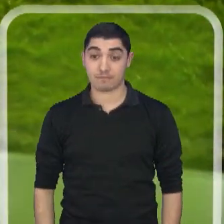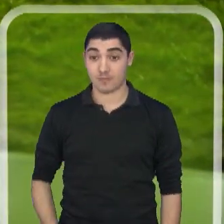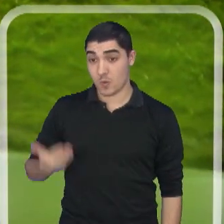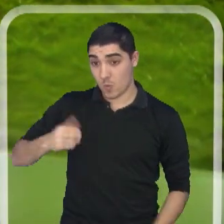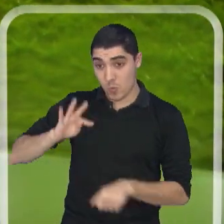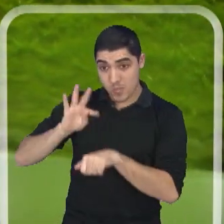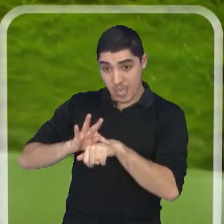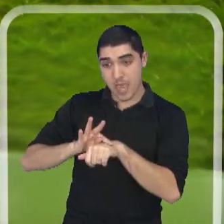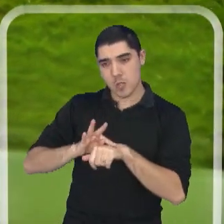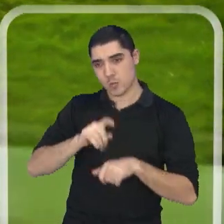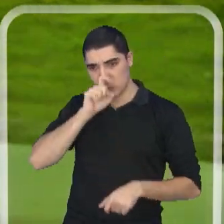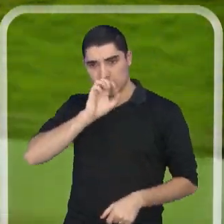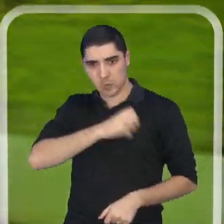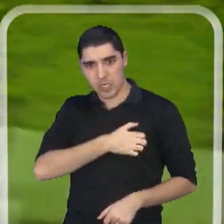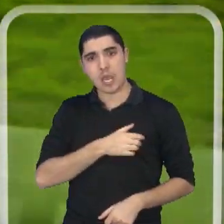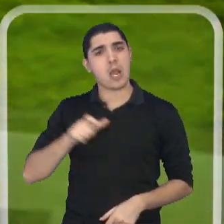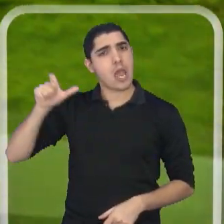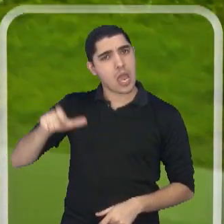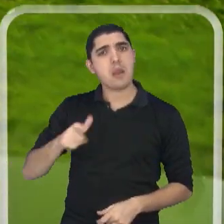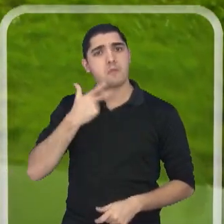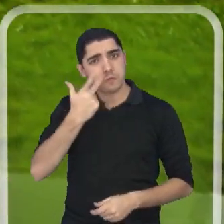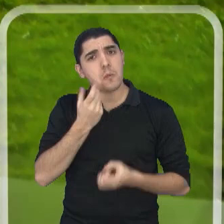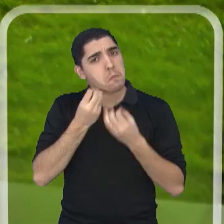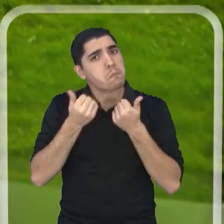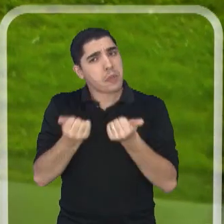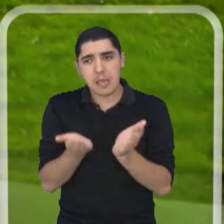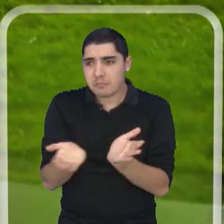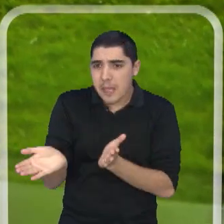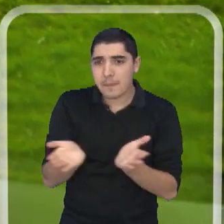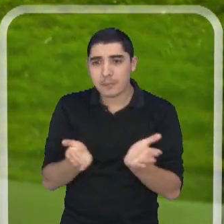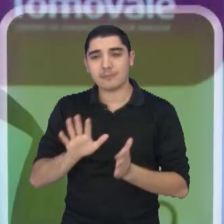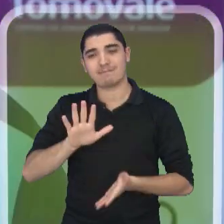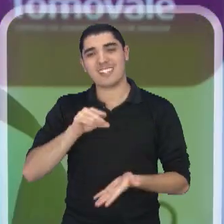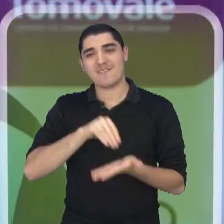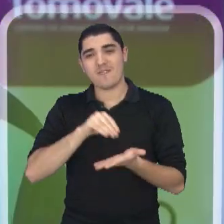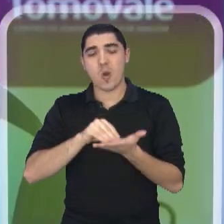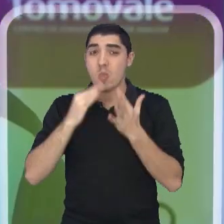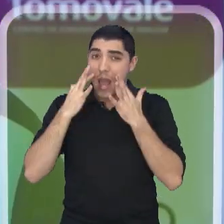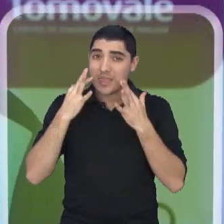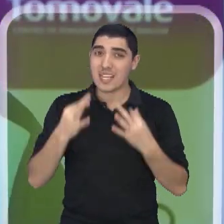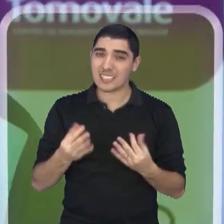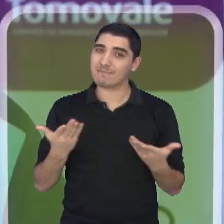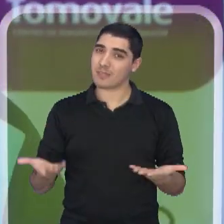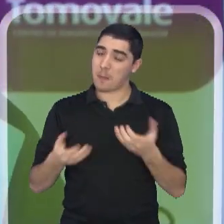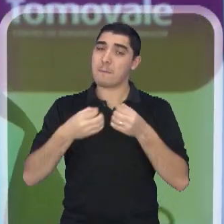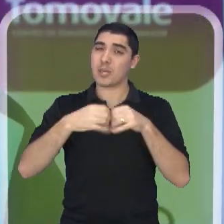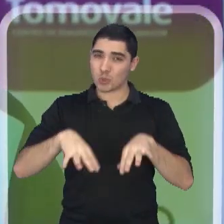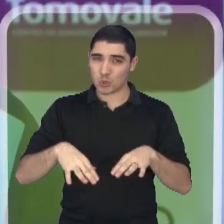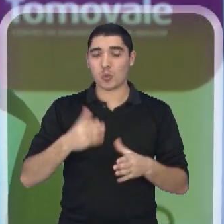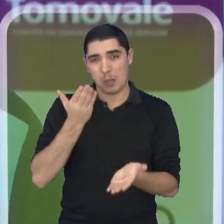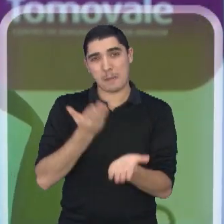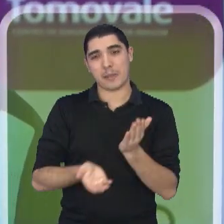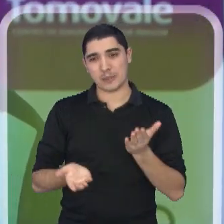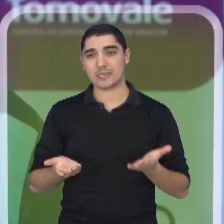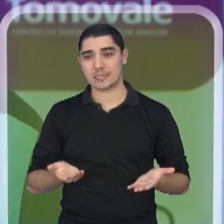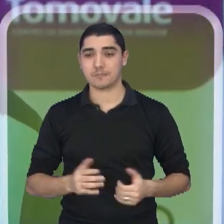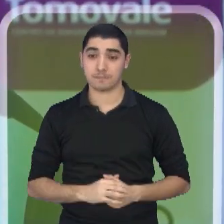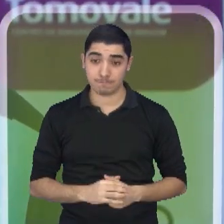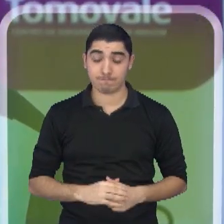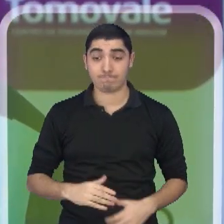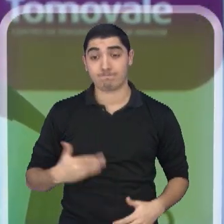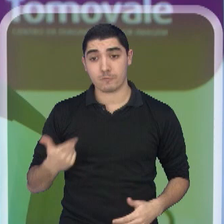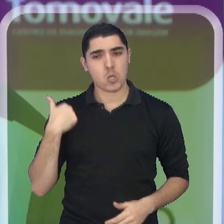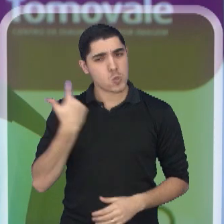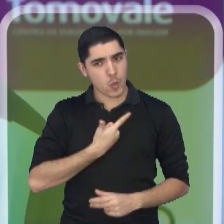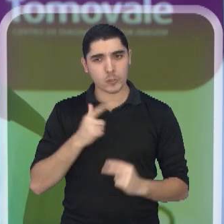José, Adilson Galdino, o time jogou bem, mas a desatenção acabou impactando no placar final. Nós conversamos